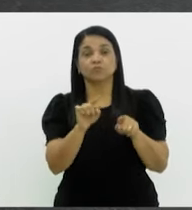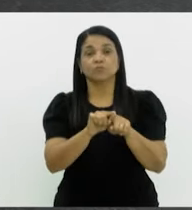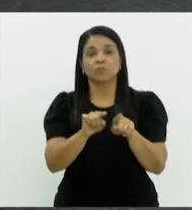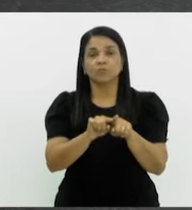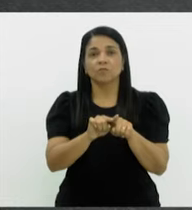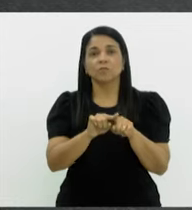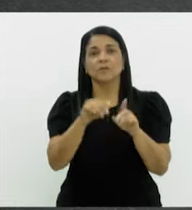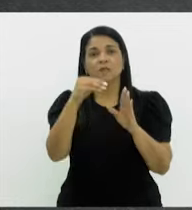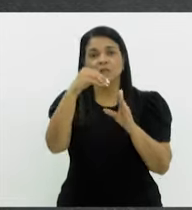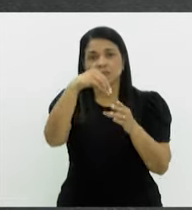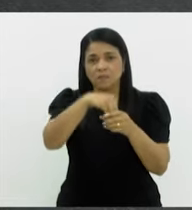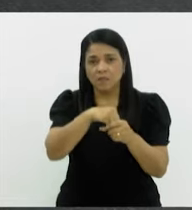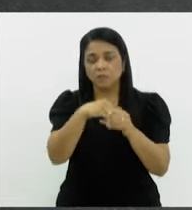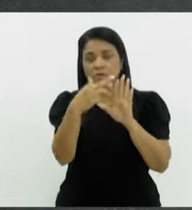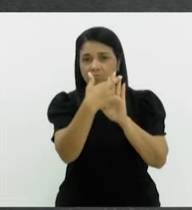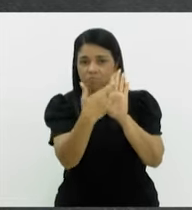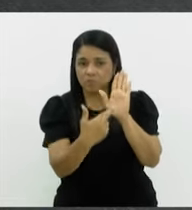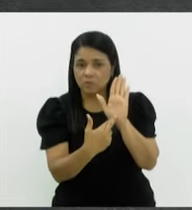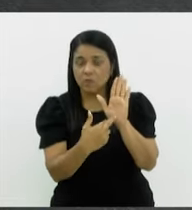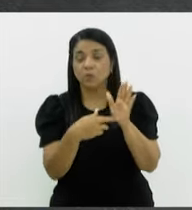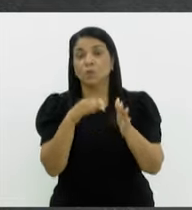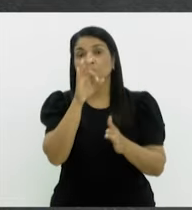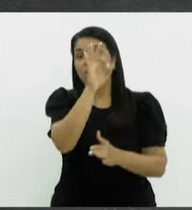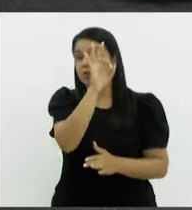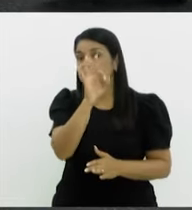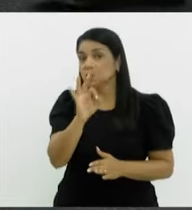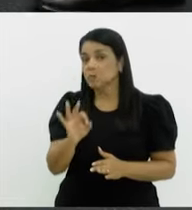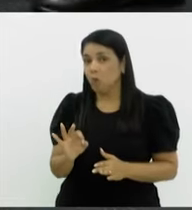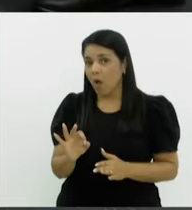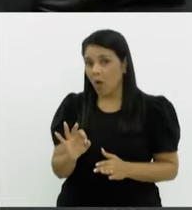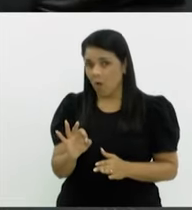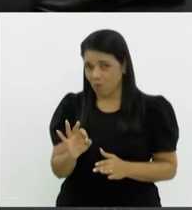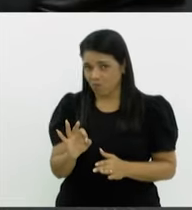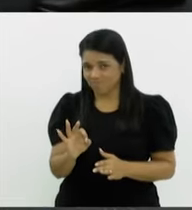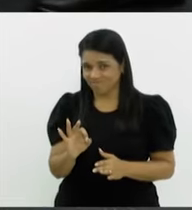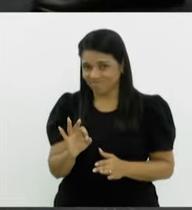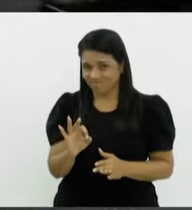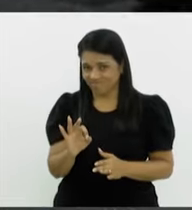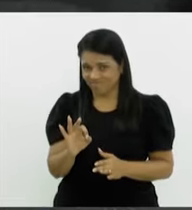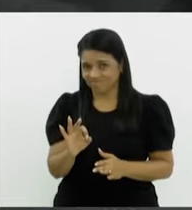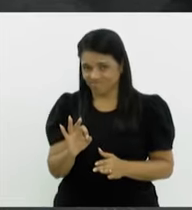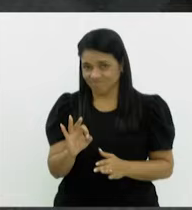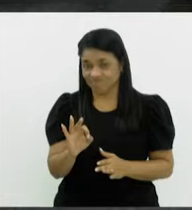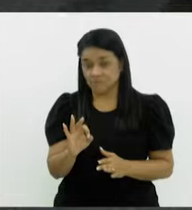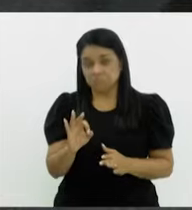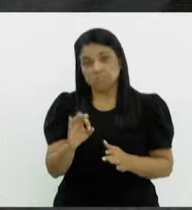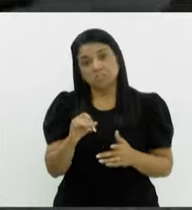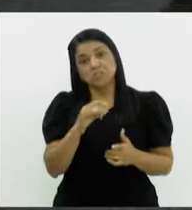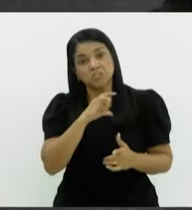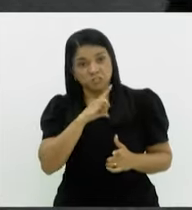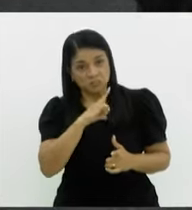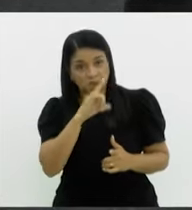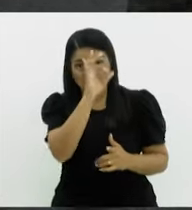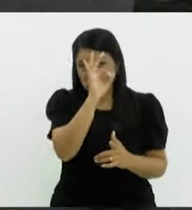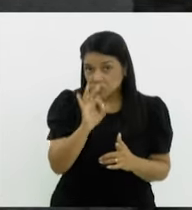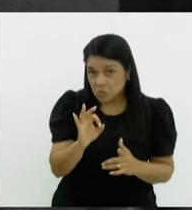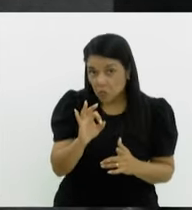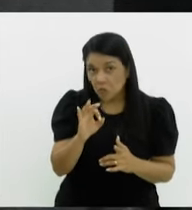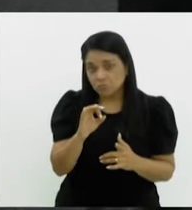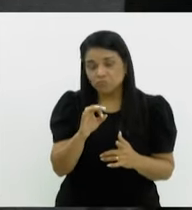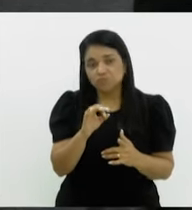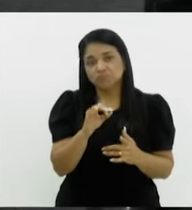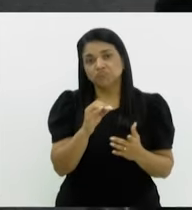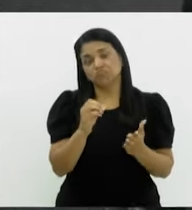regulamentação um percentual da carga, porque se tiver um percentual da carga não vai impactar as finanças de nenhum